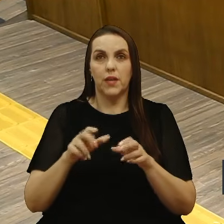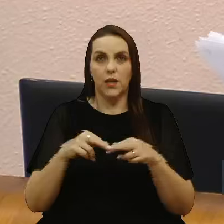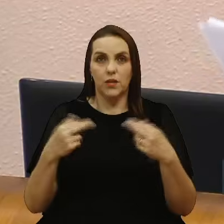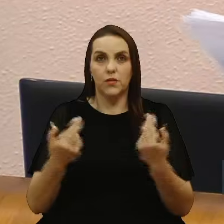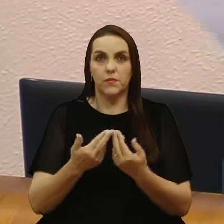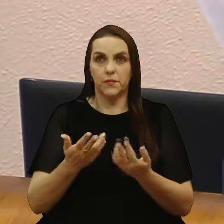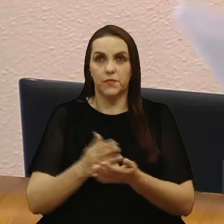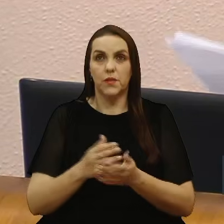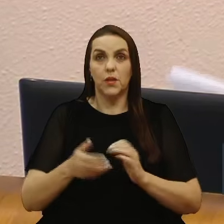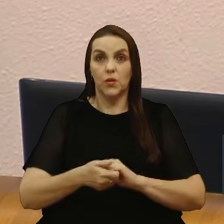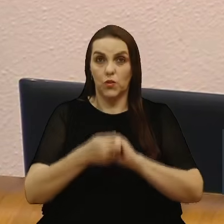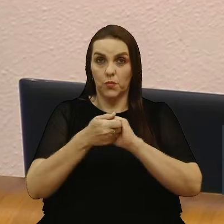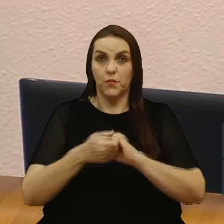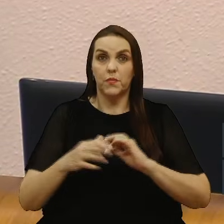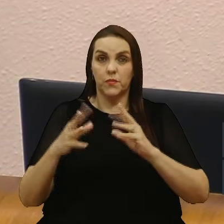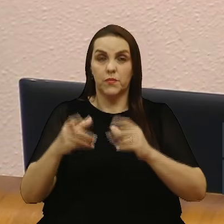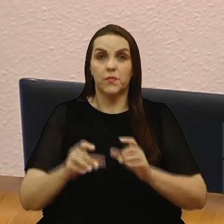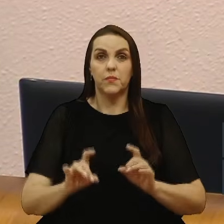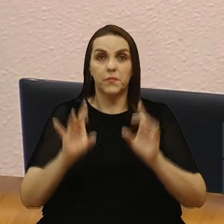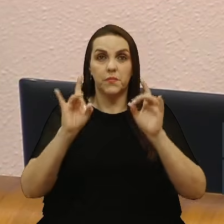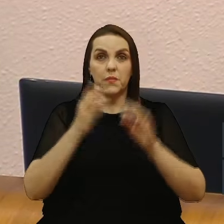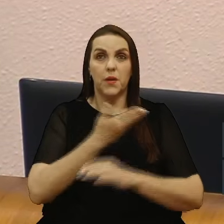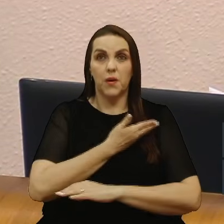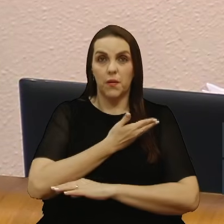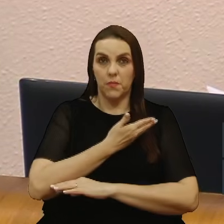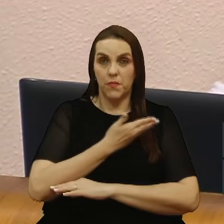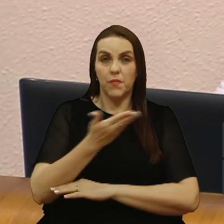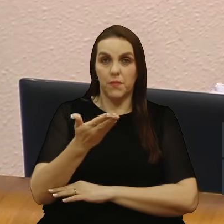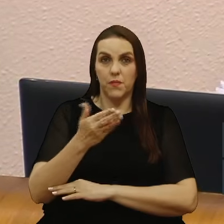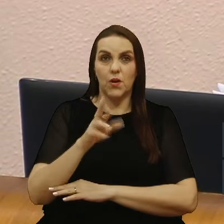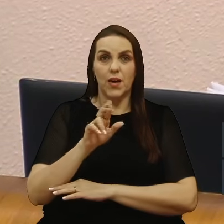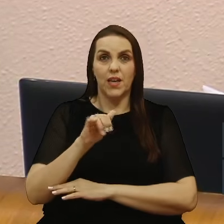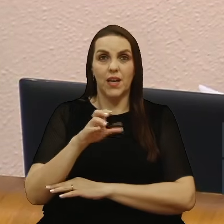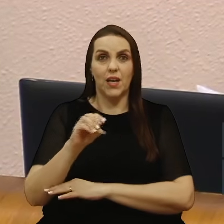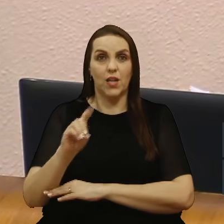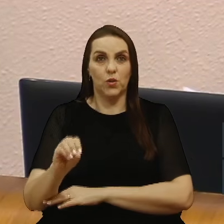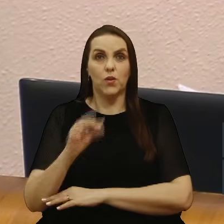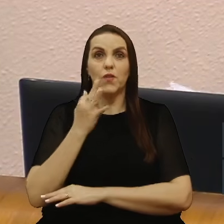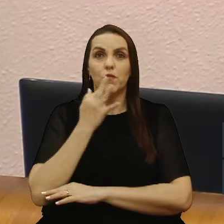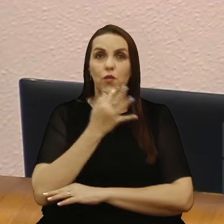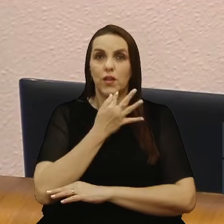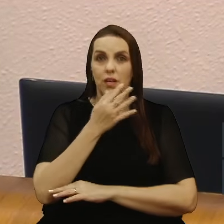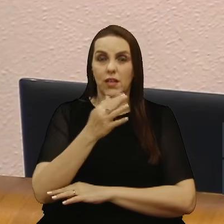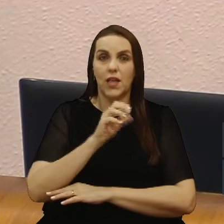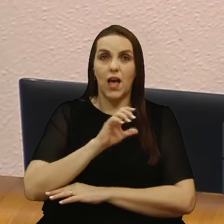todos, em especial meu amigo Ricardo, do Grupo Amar o Próximo, lá de Forqueta. Seja bem-vindo à casa.